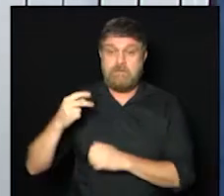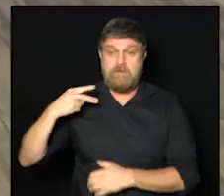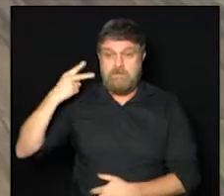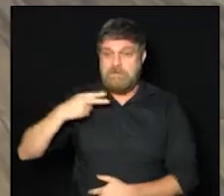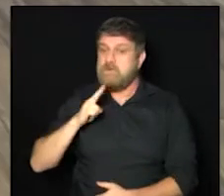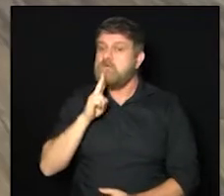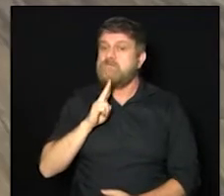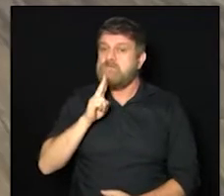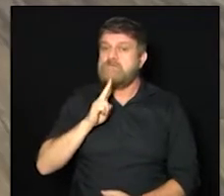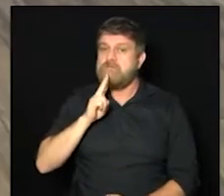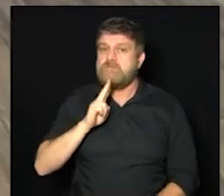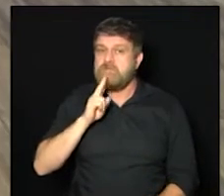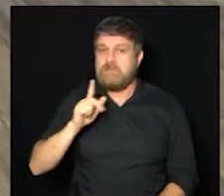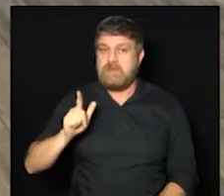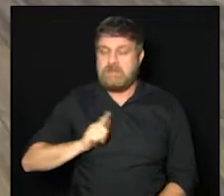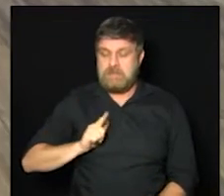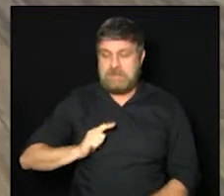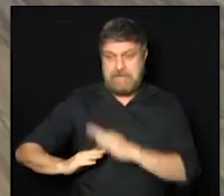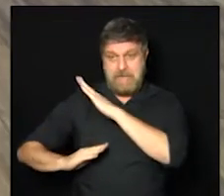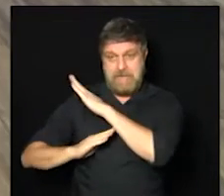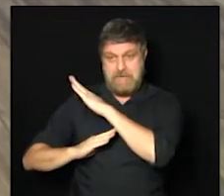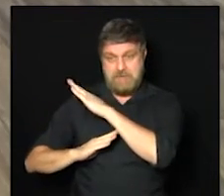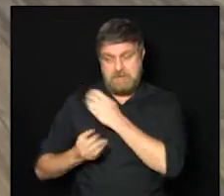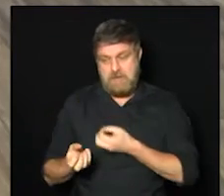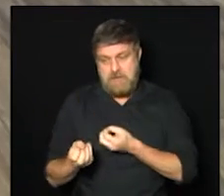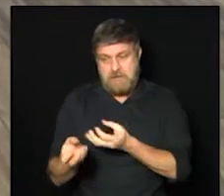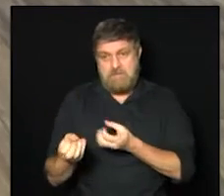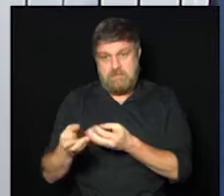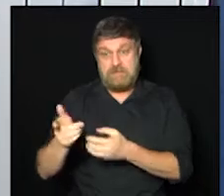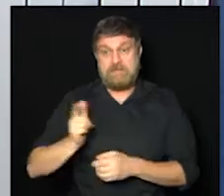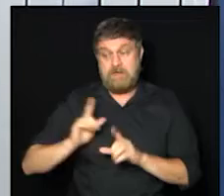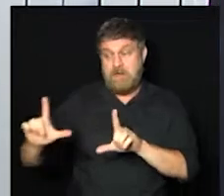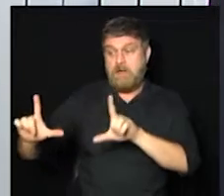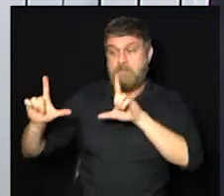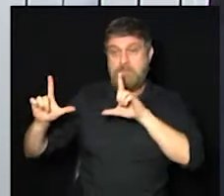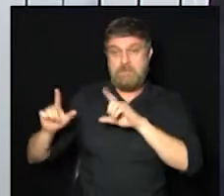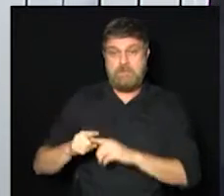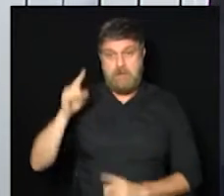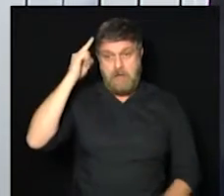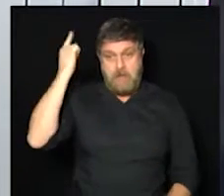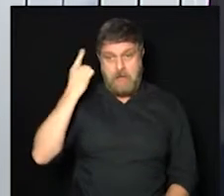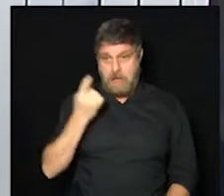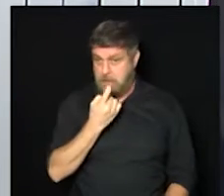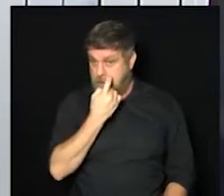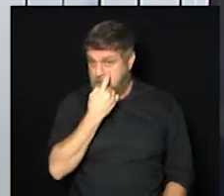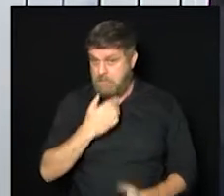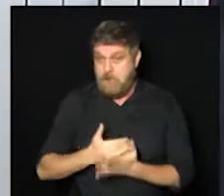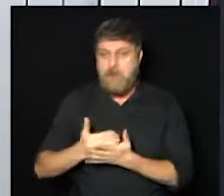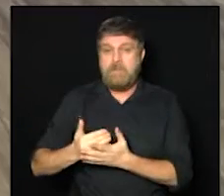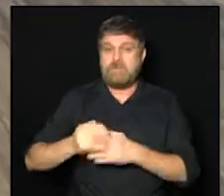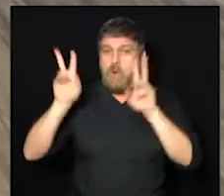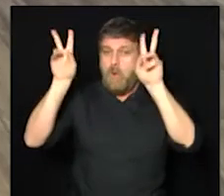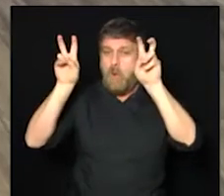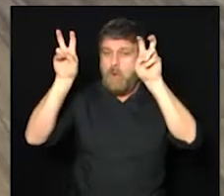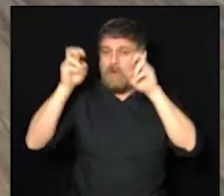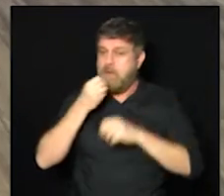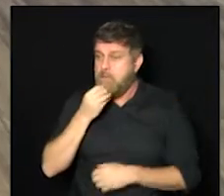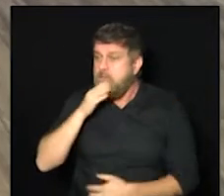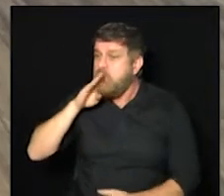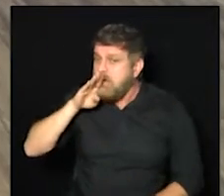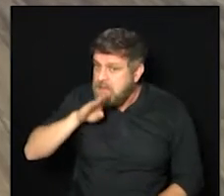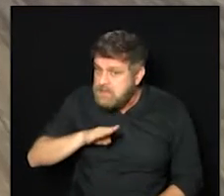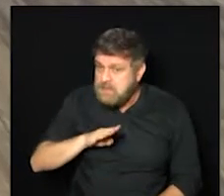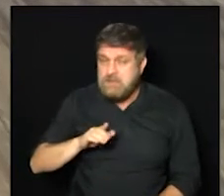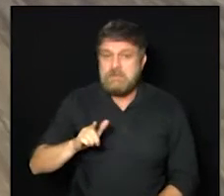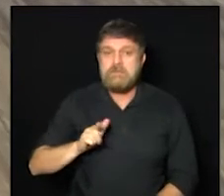Aqui, ó, notícias do Legislativo, vai aparecer aqui na minha tela a Mina Abreu e nós vamos começar com os assuntos. Boa tarde, Mina.